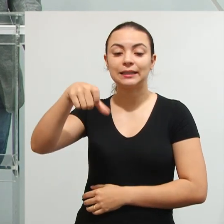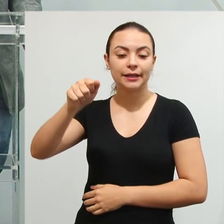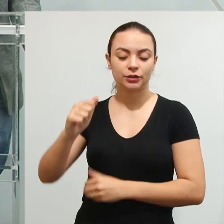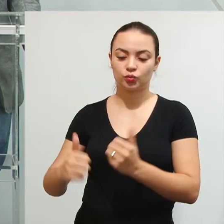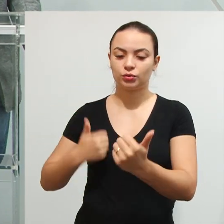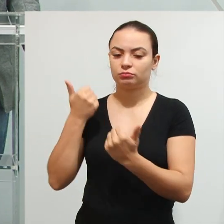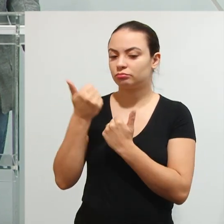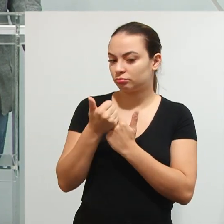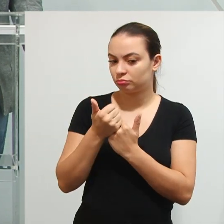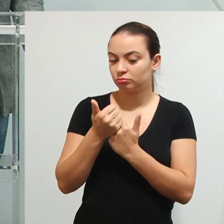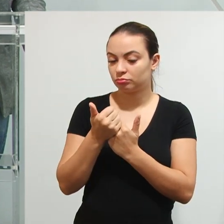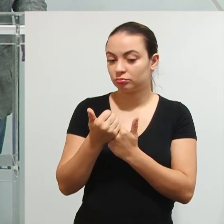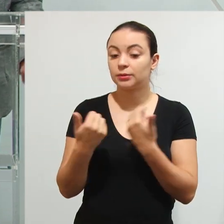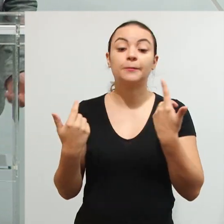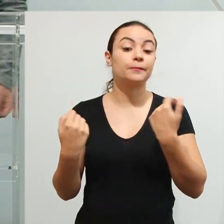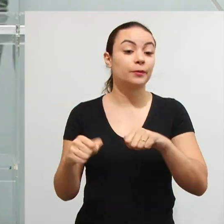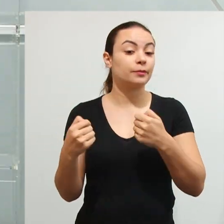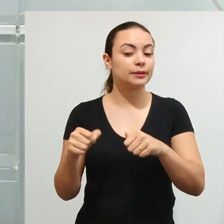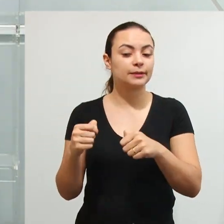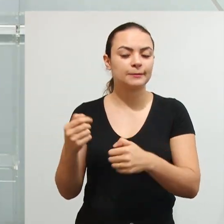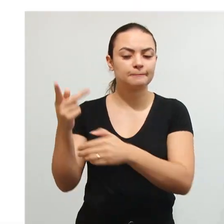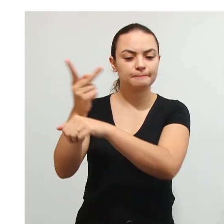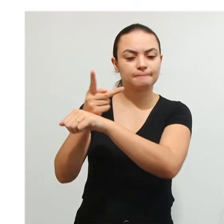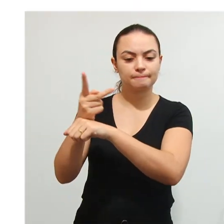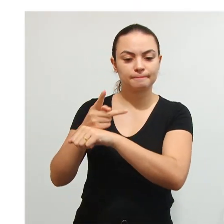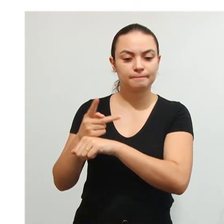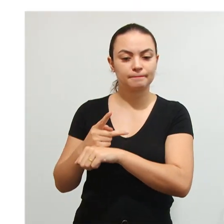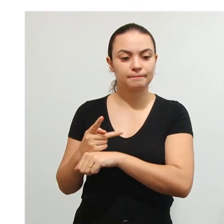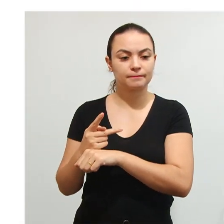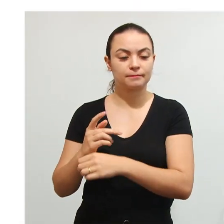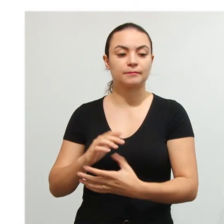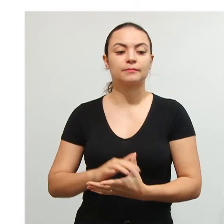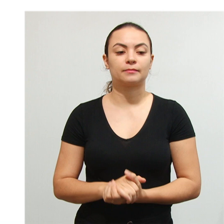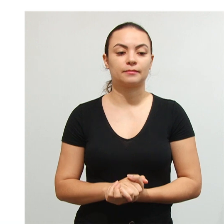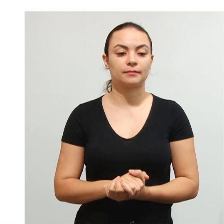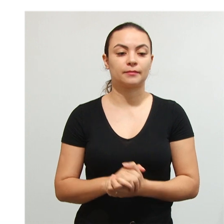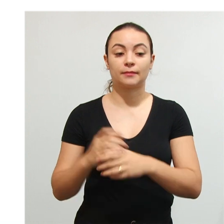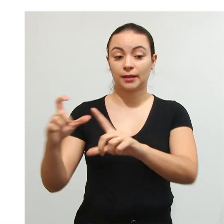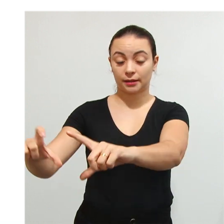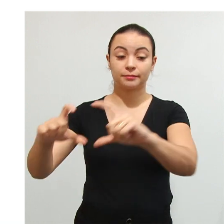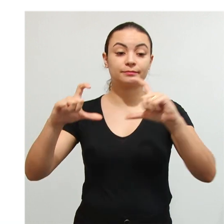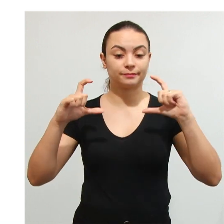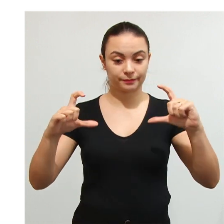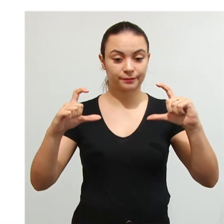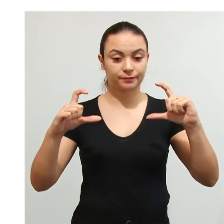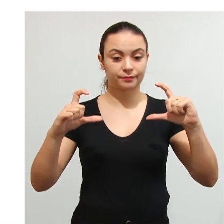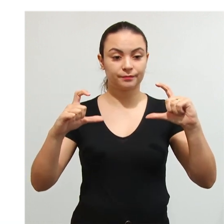com base naquele pagamento aplicar lá na fórmula do juros compostos